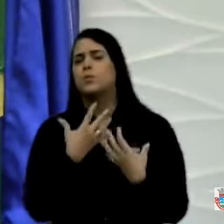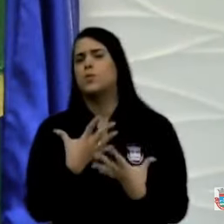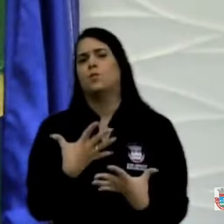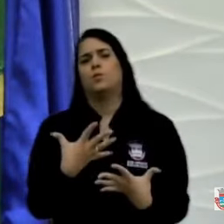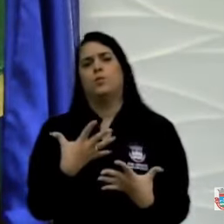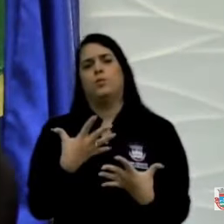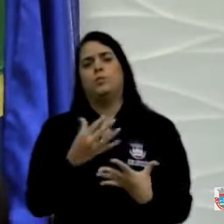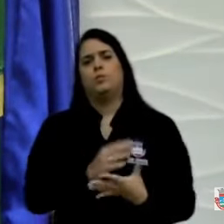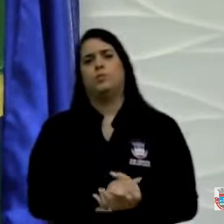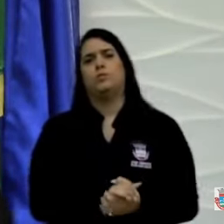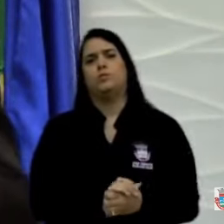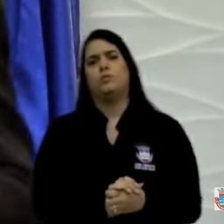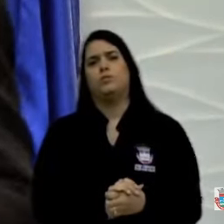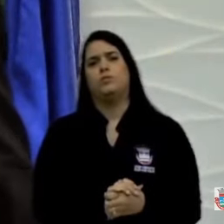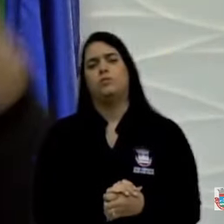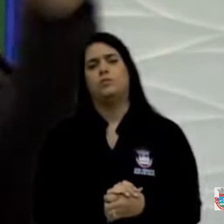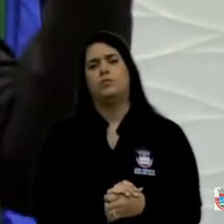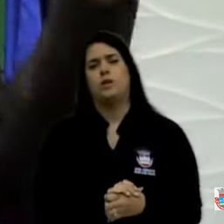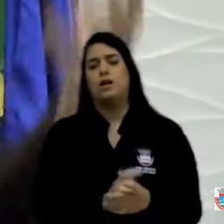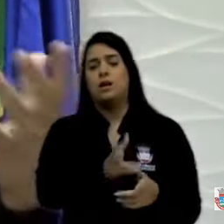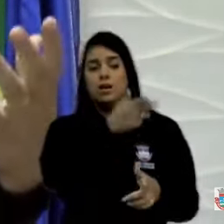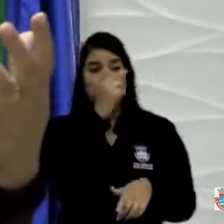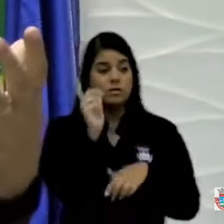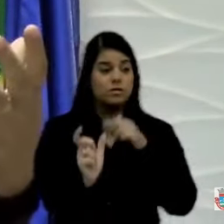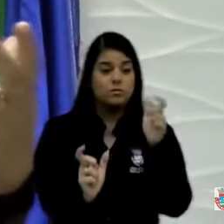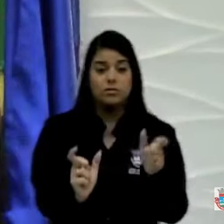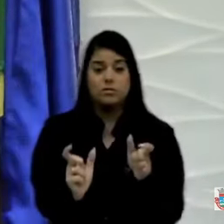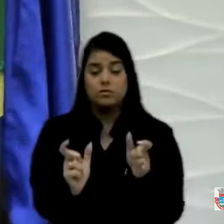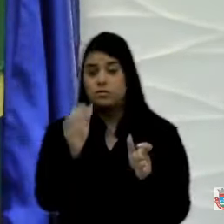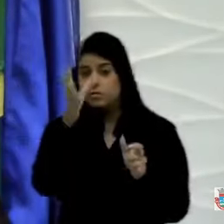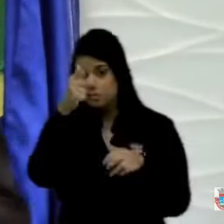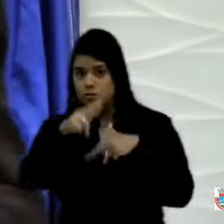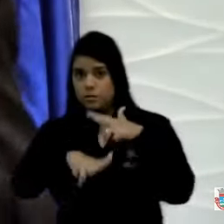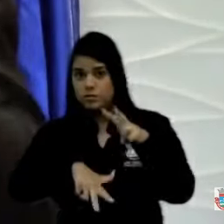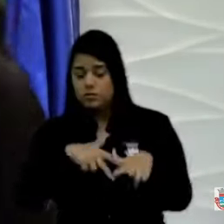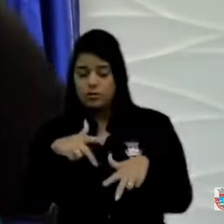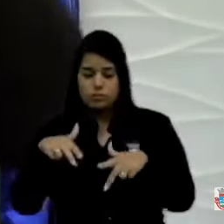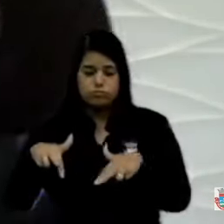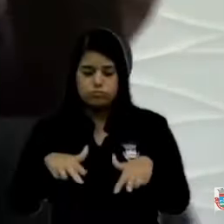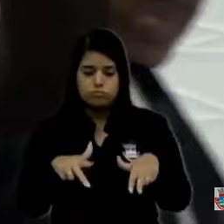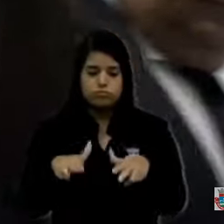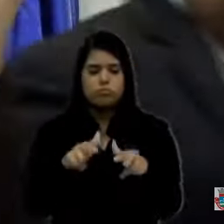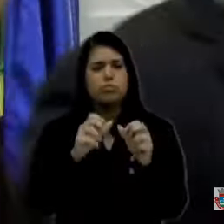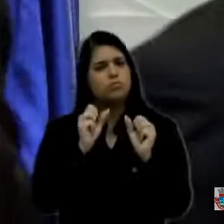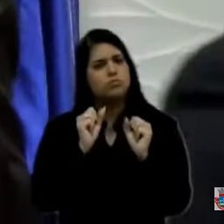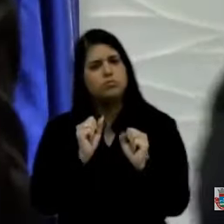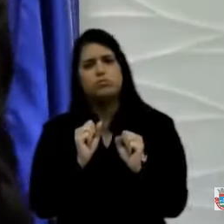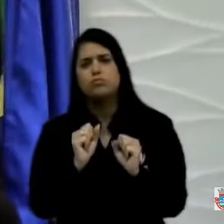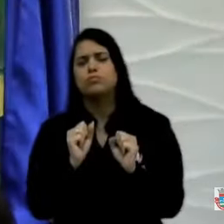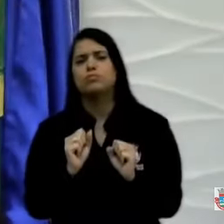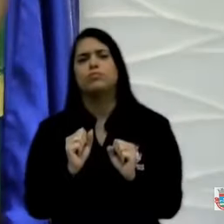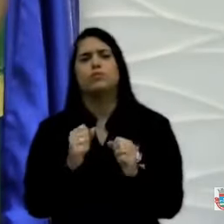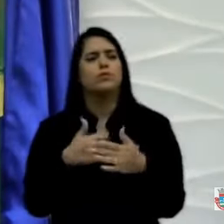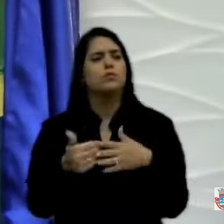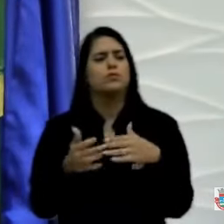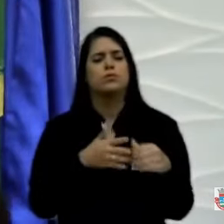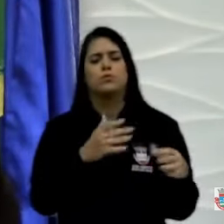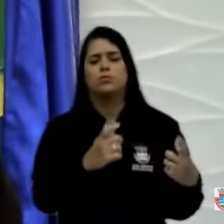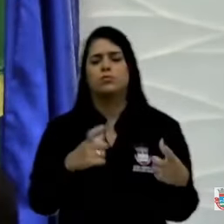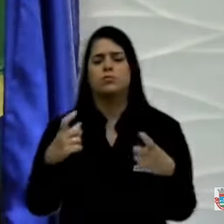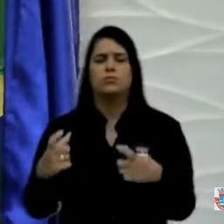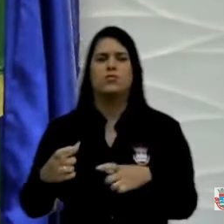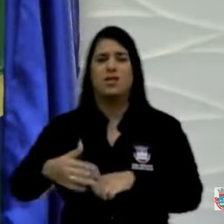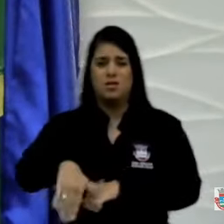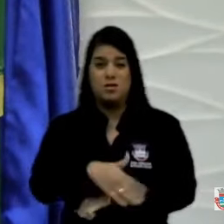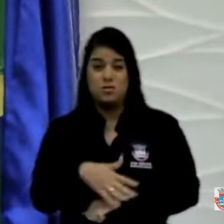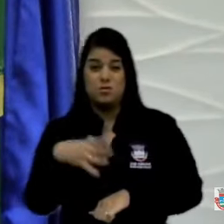senhoras e senhores. Qualquer São Bentense que andar em São Bento do Una pode ir para qualquer lugar. Se você for para a Rua Nova, você